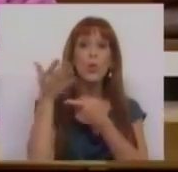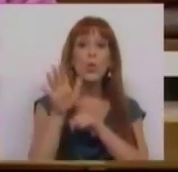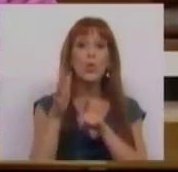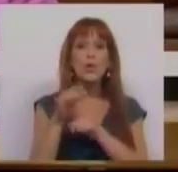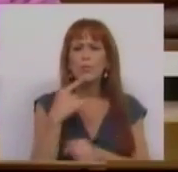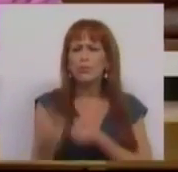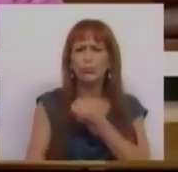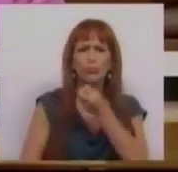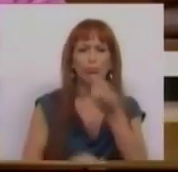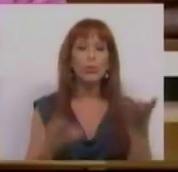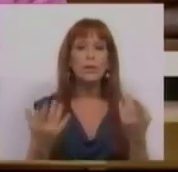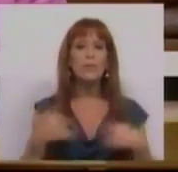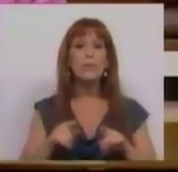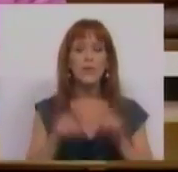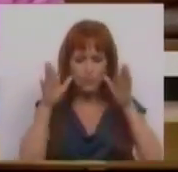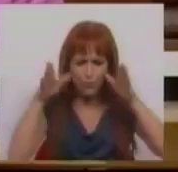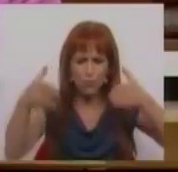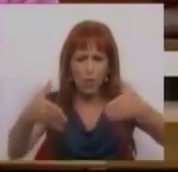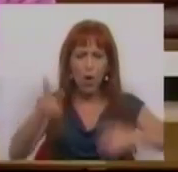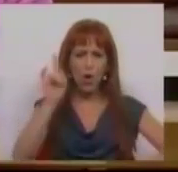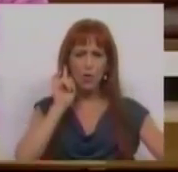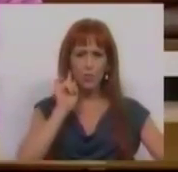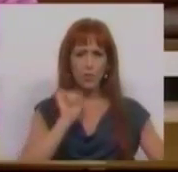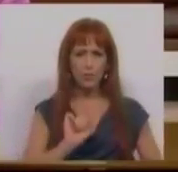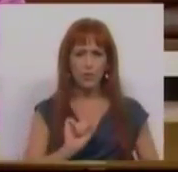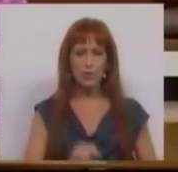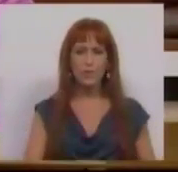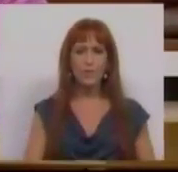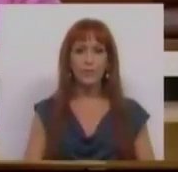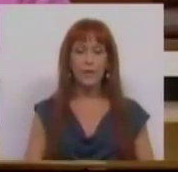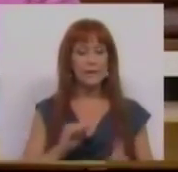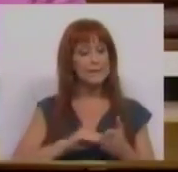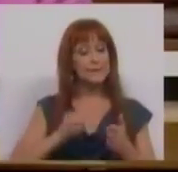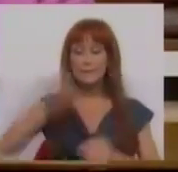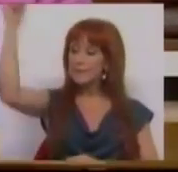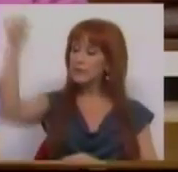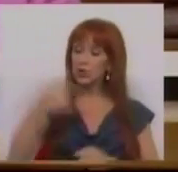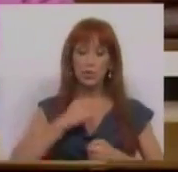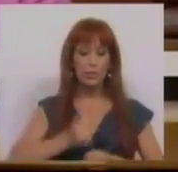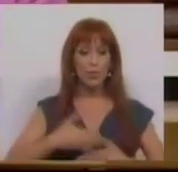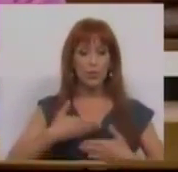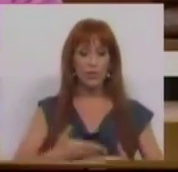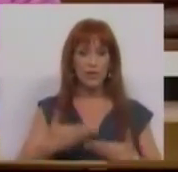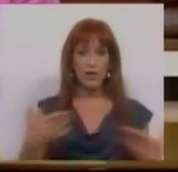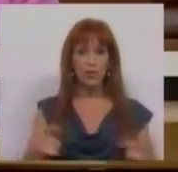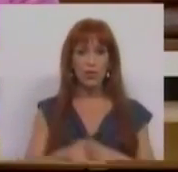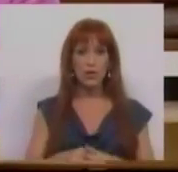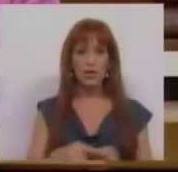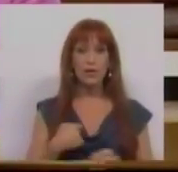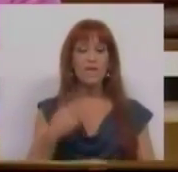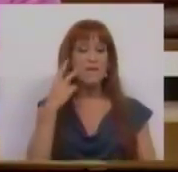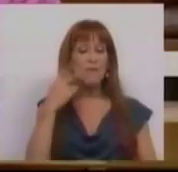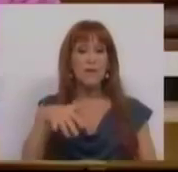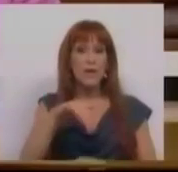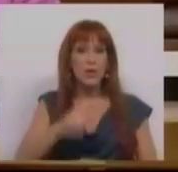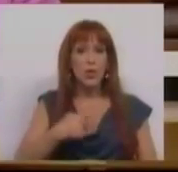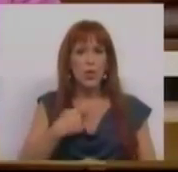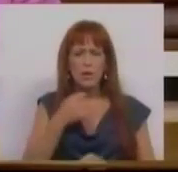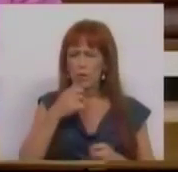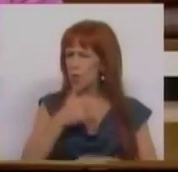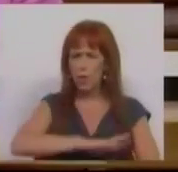são muitos, mas centremo-nos no essencial. Contratação de profissionais. Vivemos uma situação